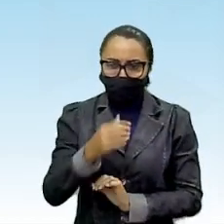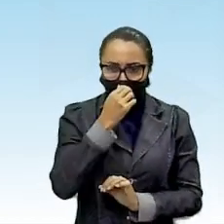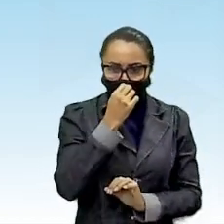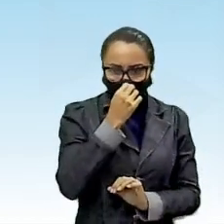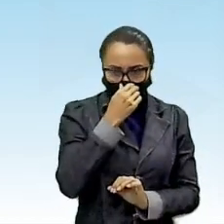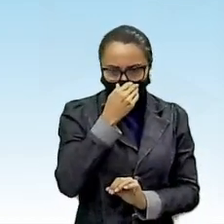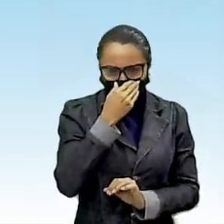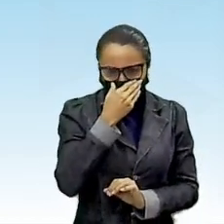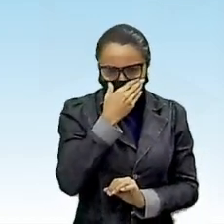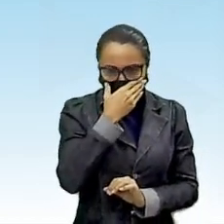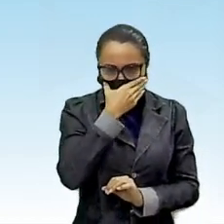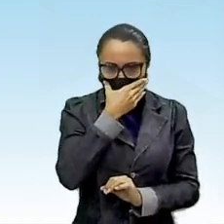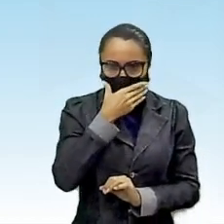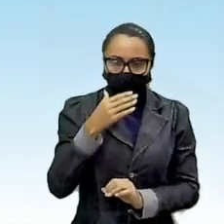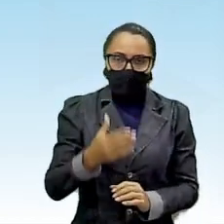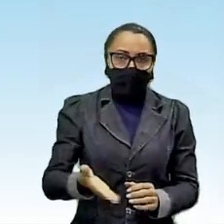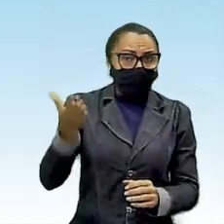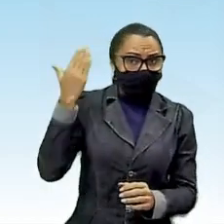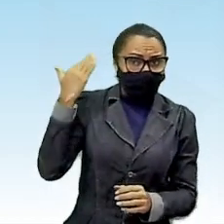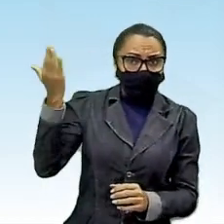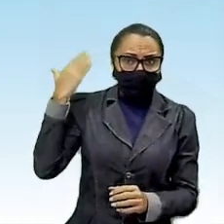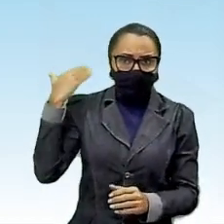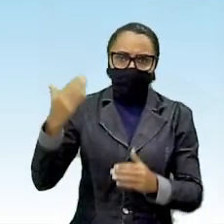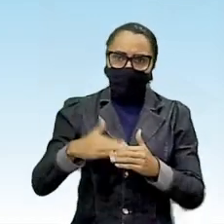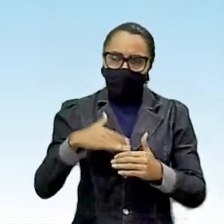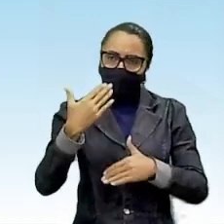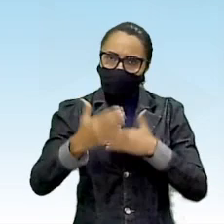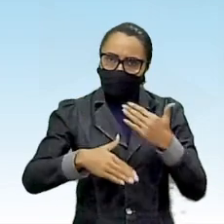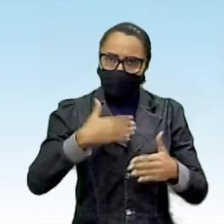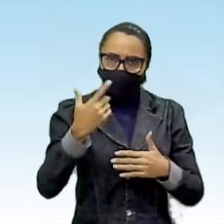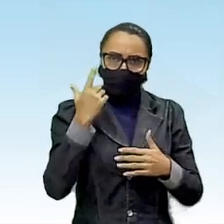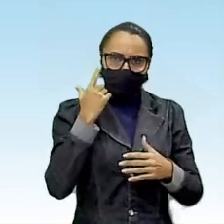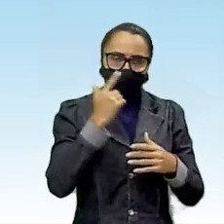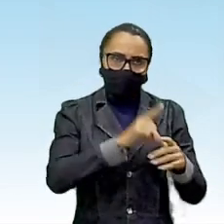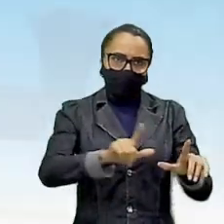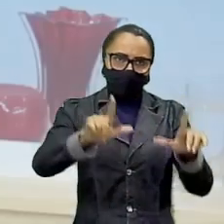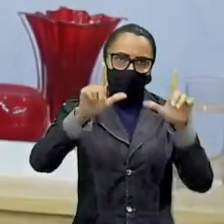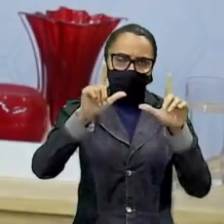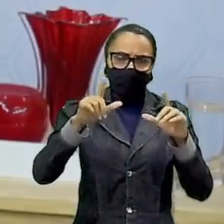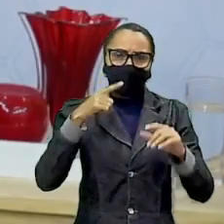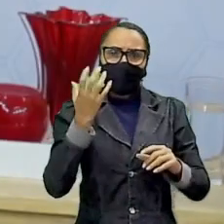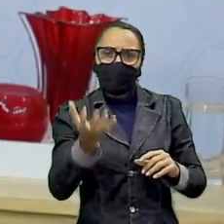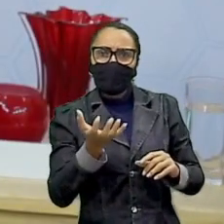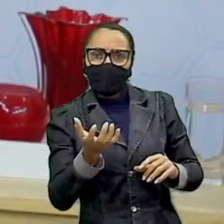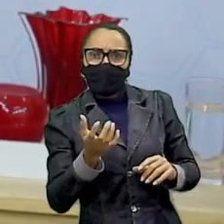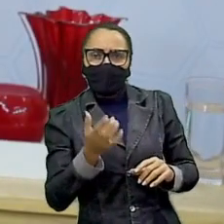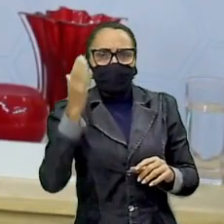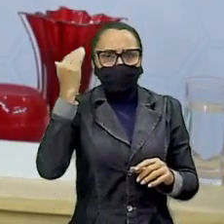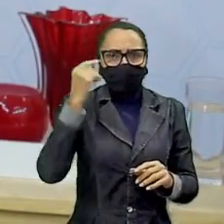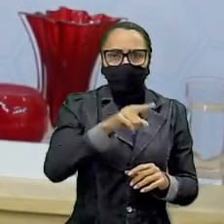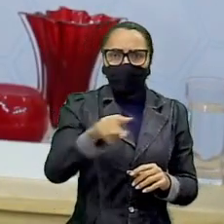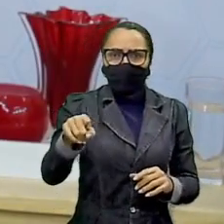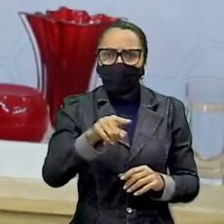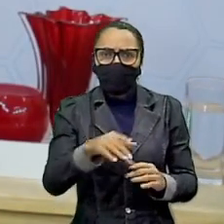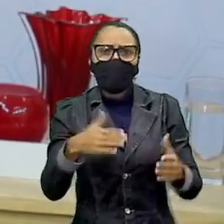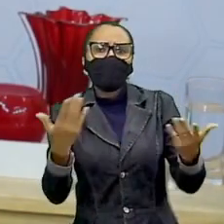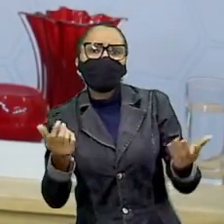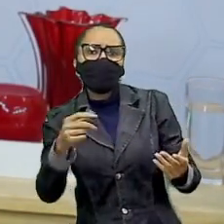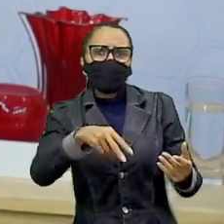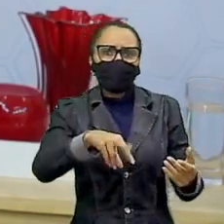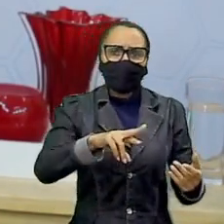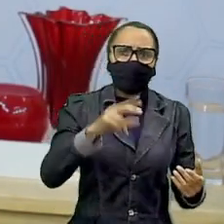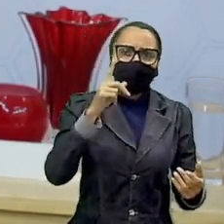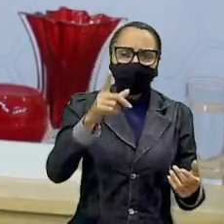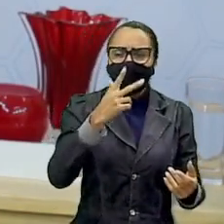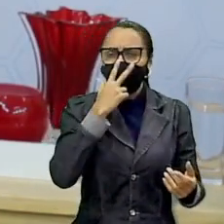NRs. E aí, antes da gente passar, né, para o próximo slide, eu queria saber de vocês, né, quais as NRs que vocês